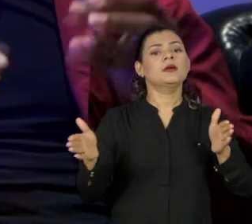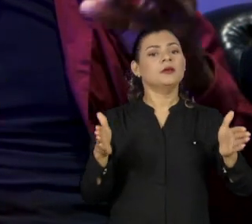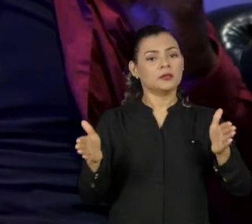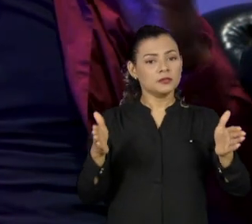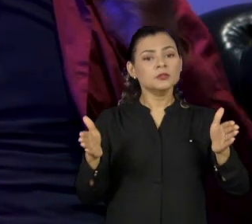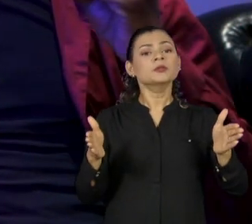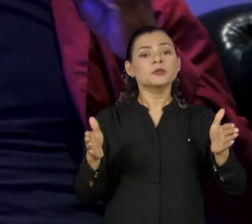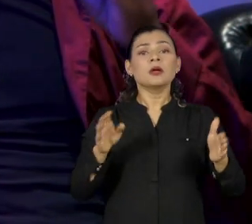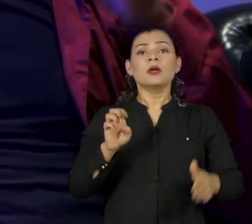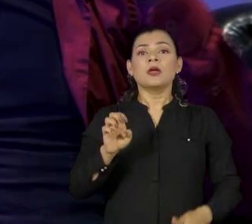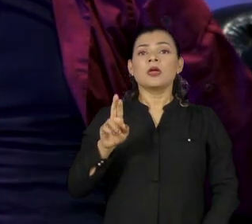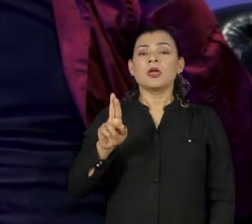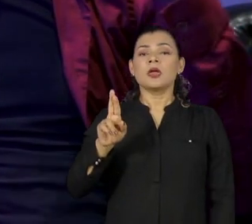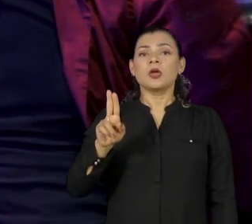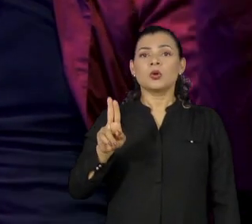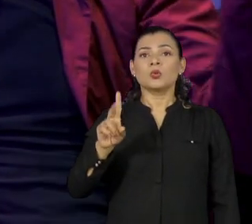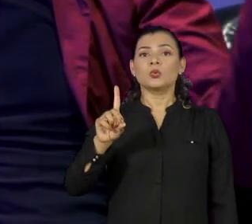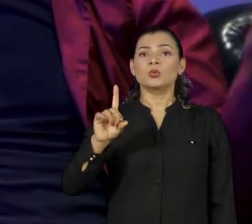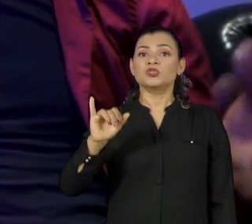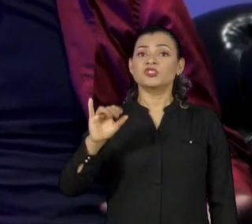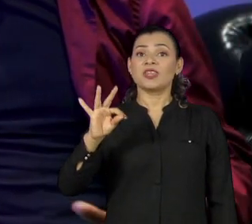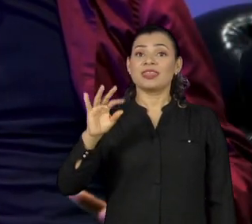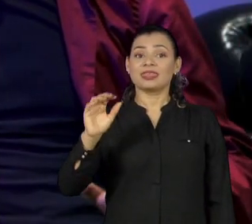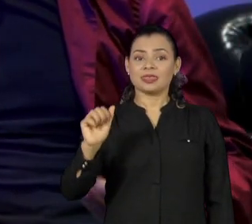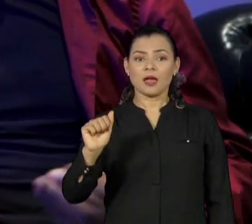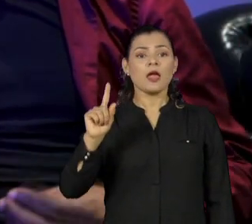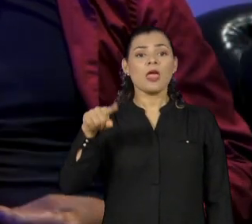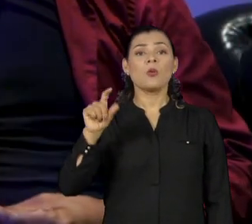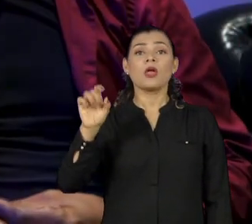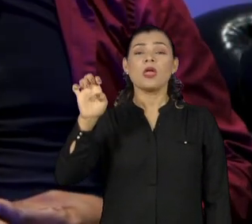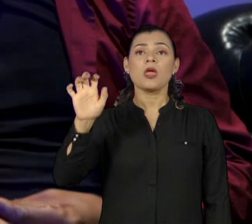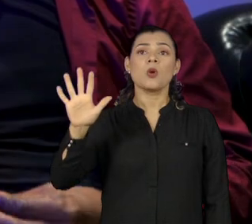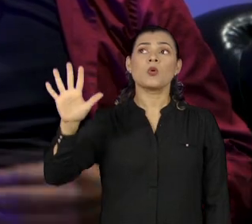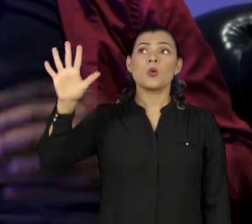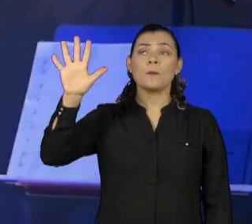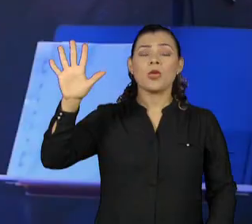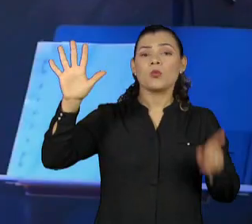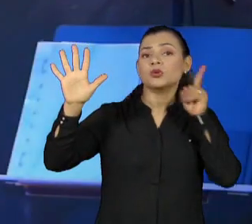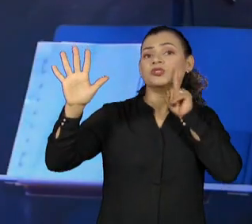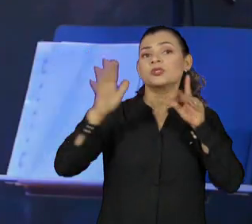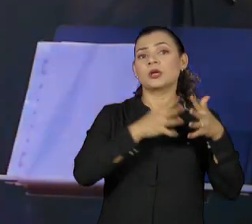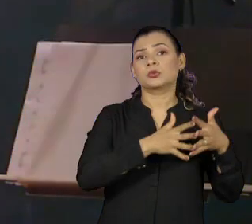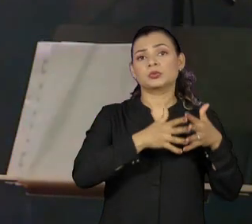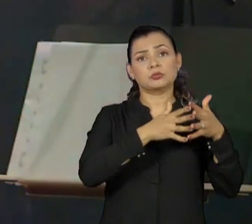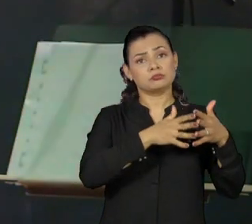se executava muito com muitos compositores europeus e americanos.